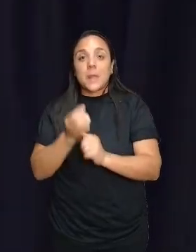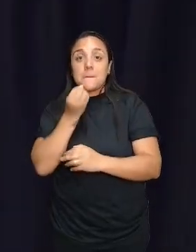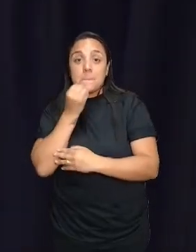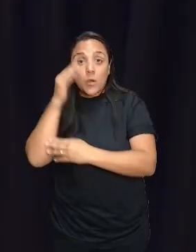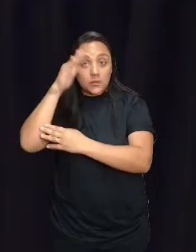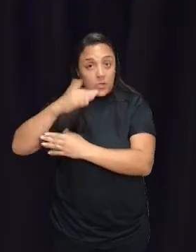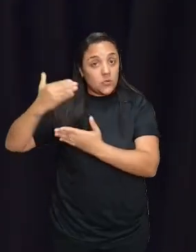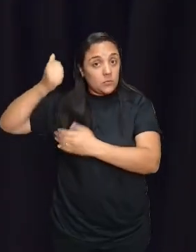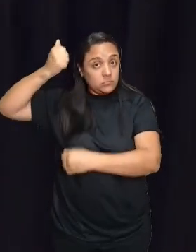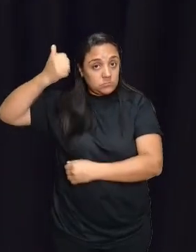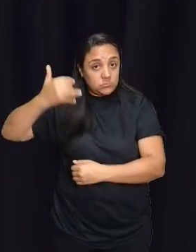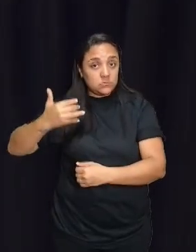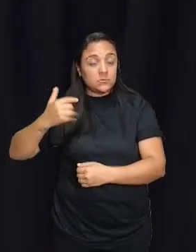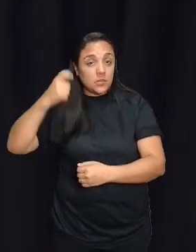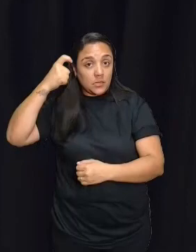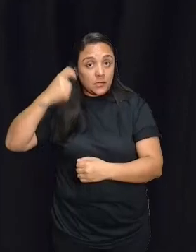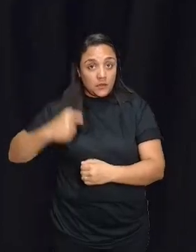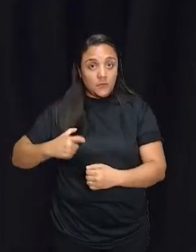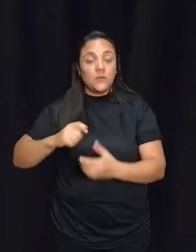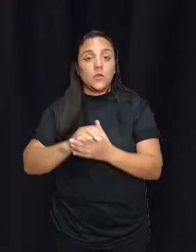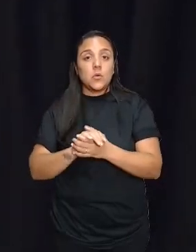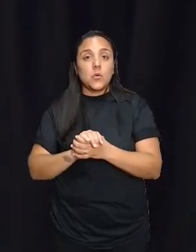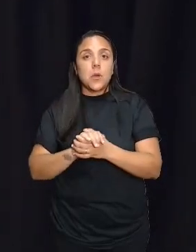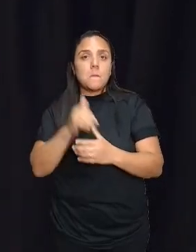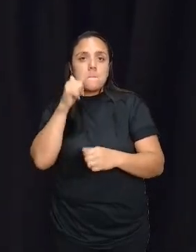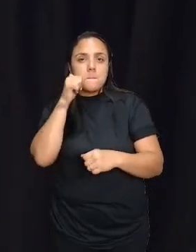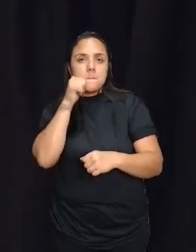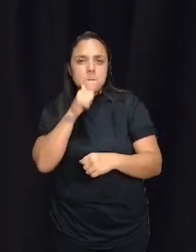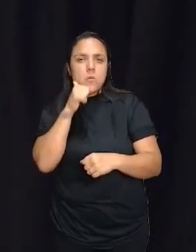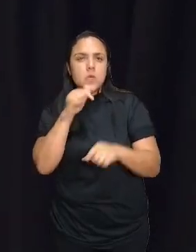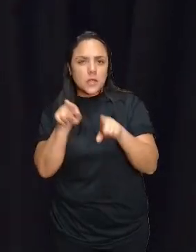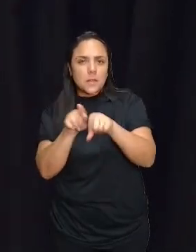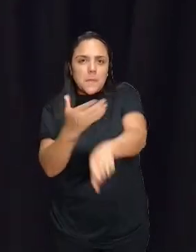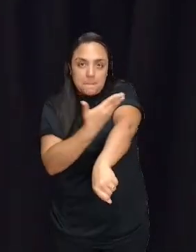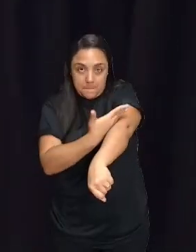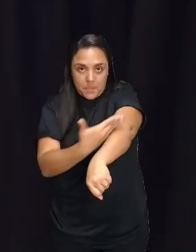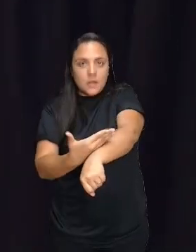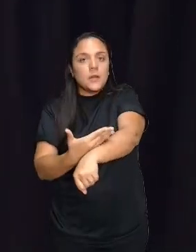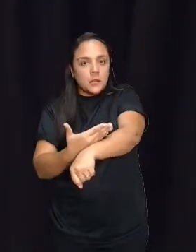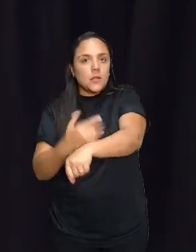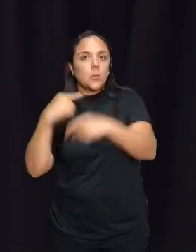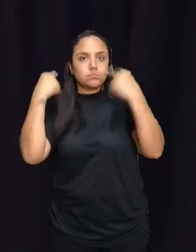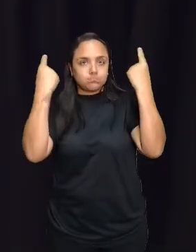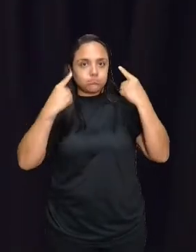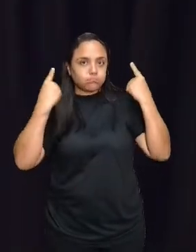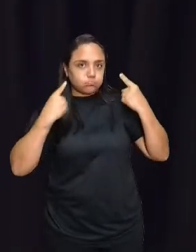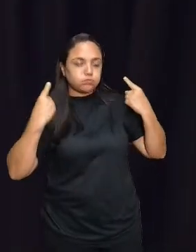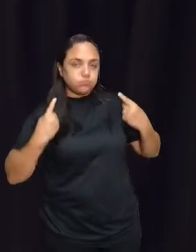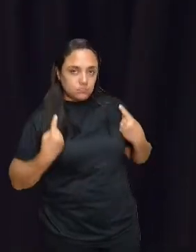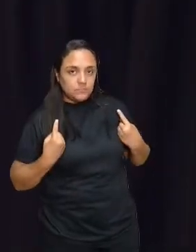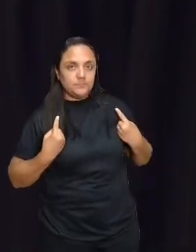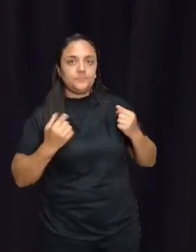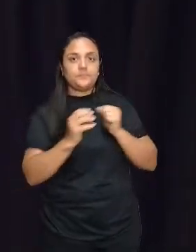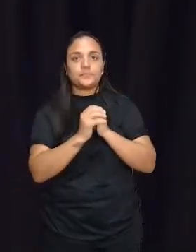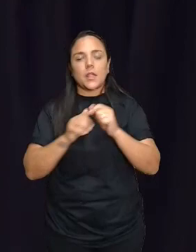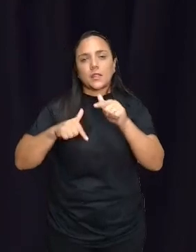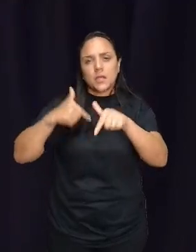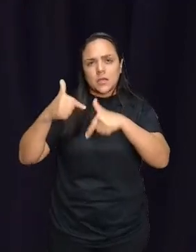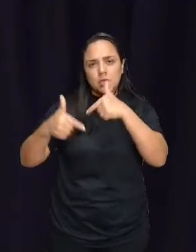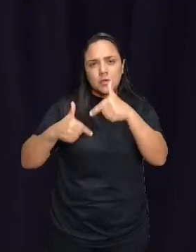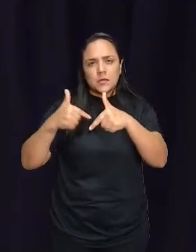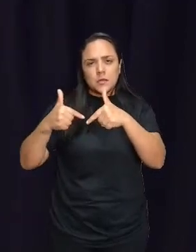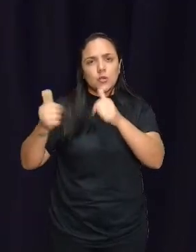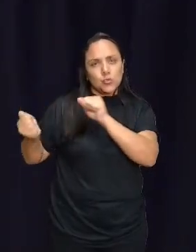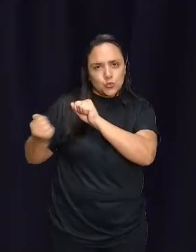nome é Andressa Trivelli. Eu sou uma mulher também, branca, cabelos ondulados. E trabalhei aqui no Social Good. Hoje eu estou